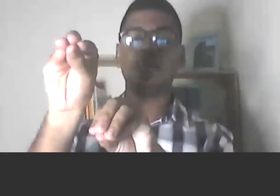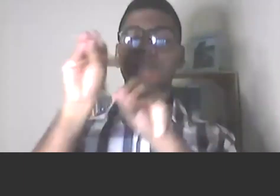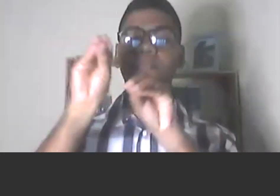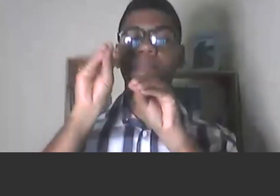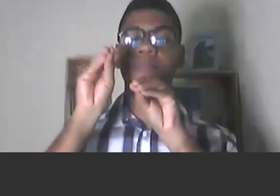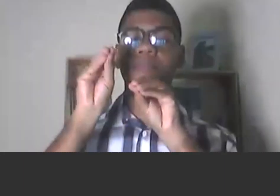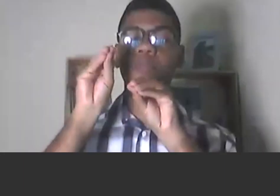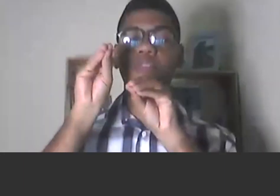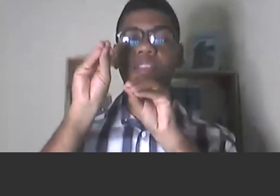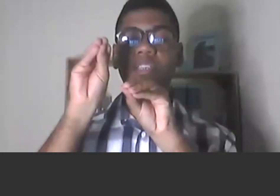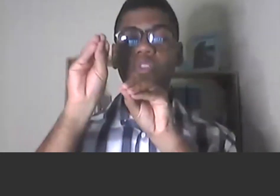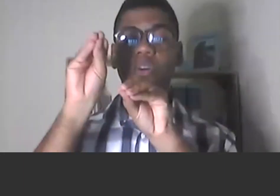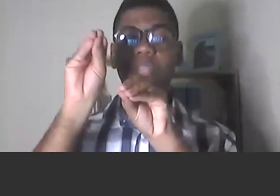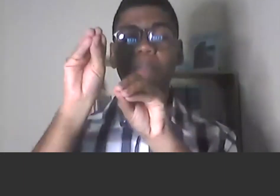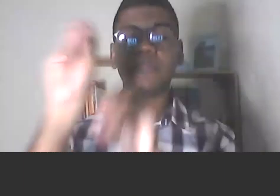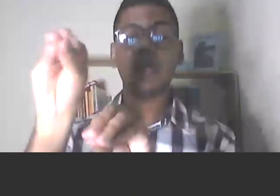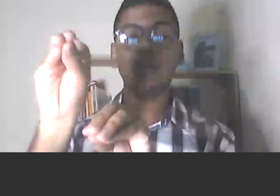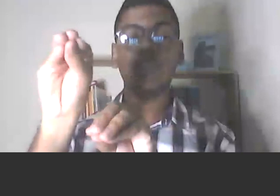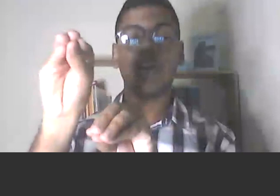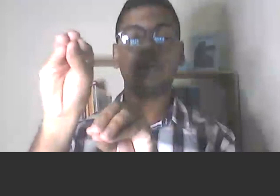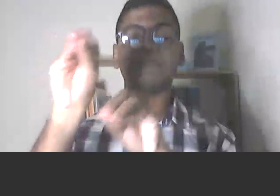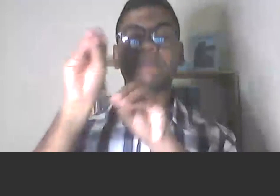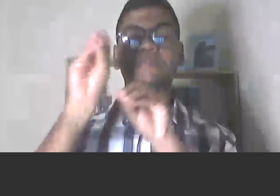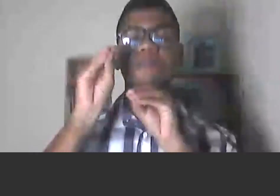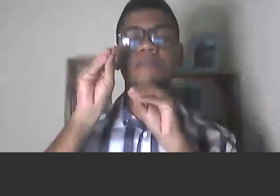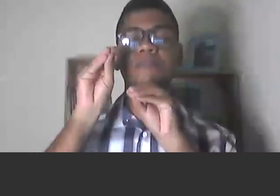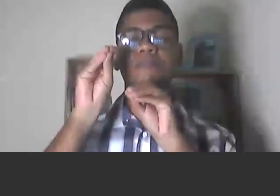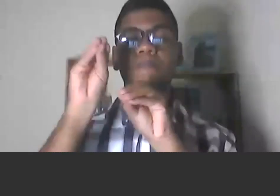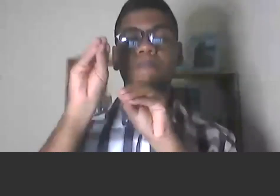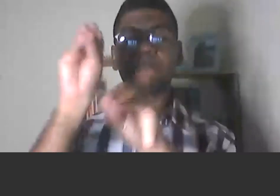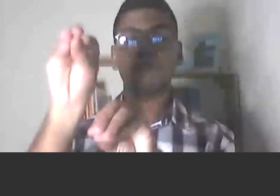Adiar. Uma vezinha só, tá? Adiar.